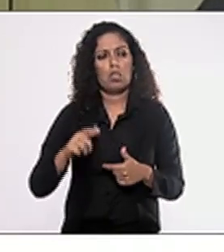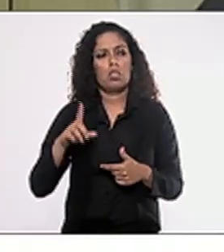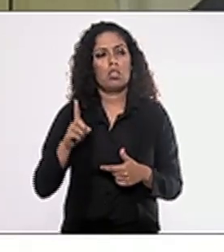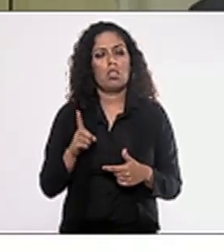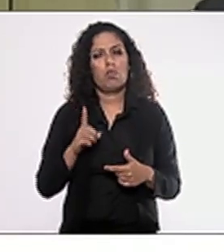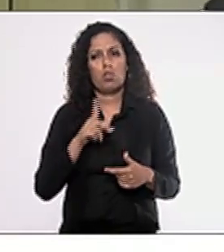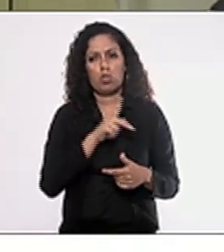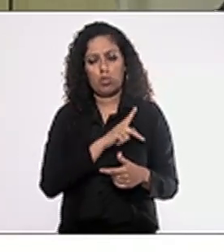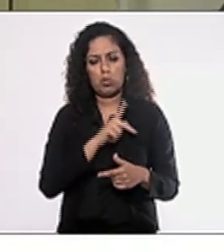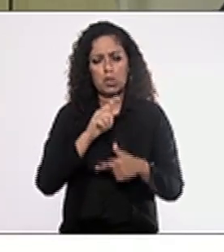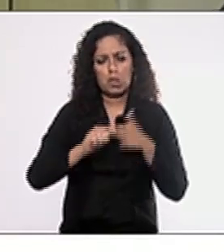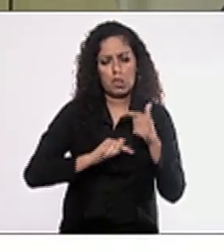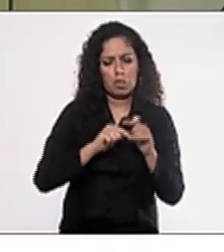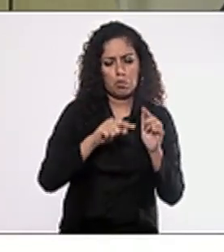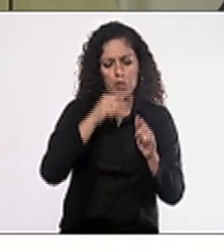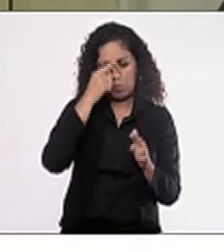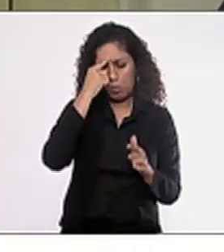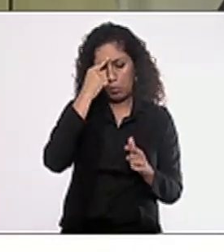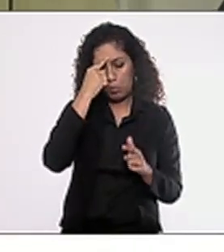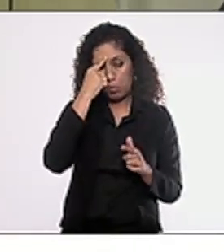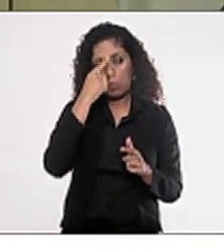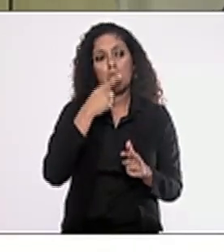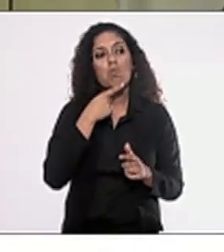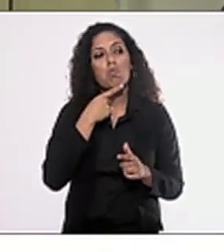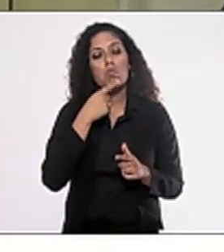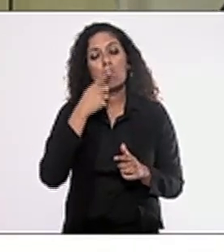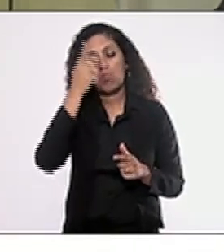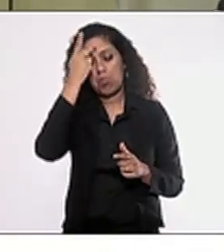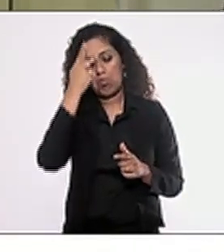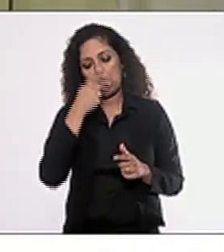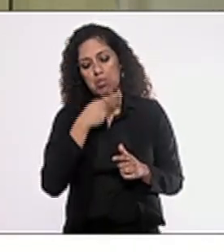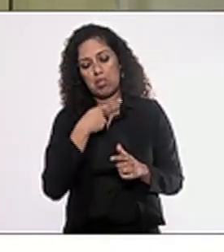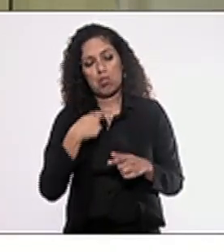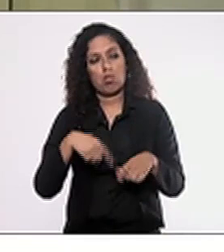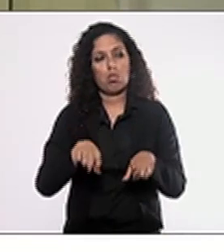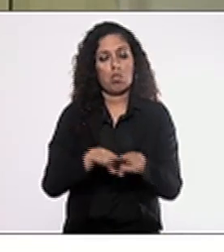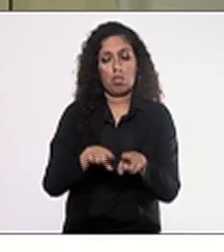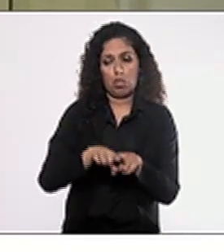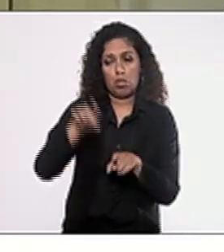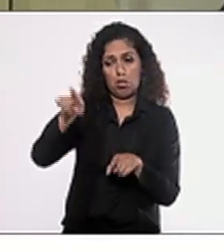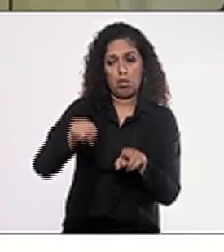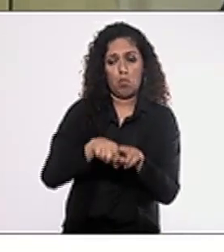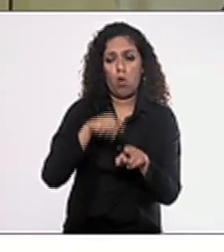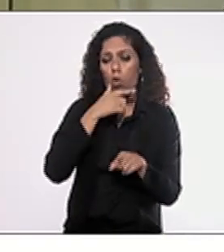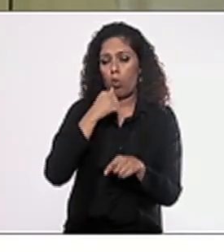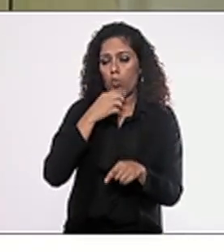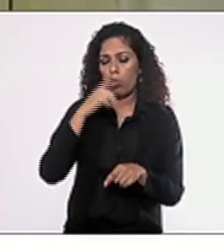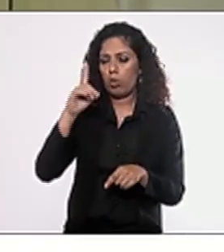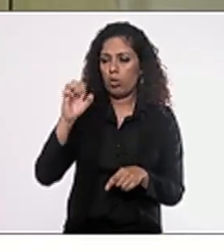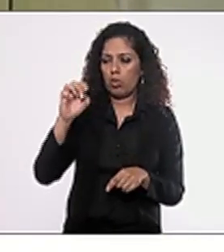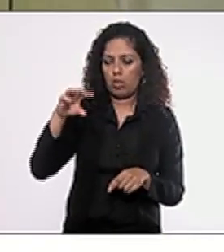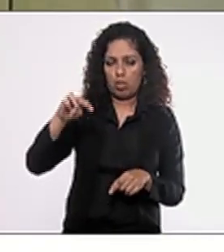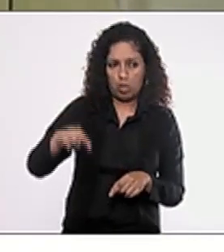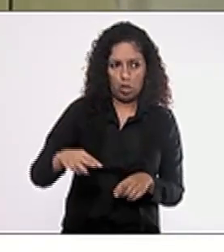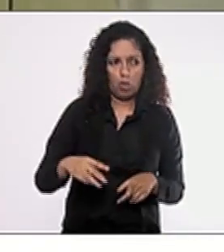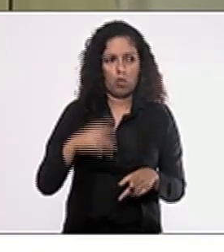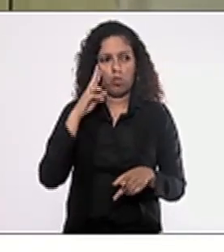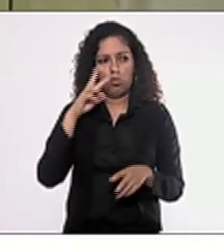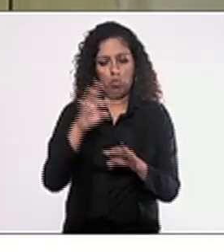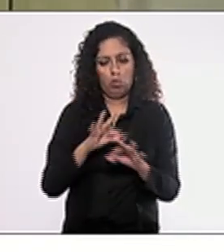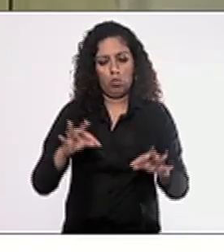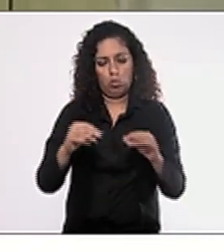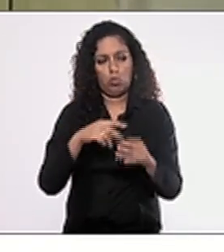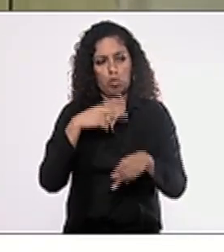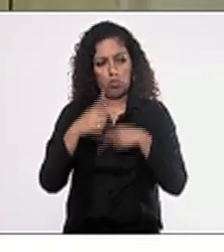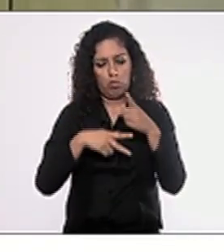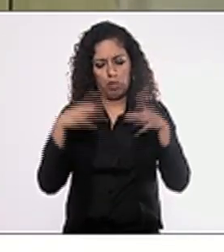ações individuais. Então, depois de mim, vai falar o doutor Eduardo, que é do NUDECOM, que faz, de certa forma, a tutela coletiva. Então, eu vou